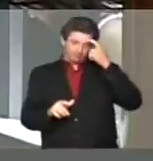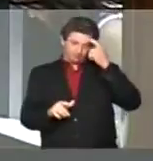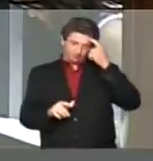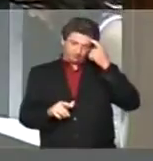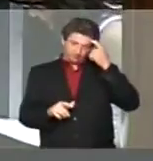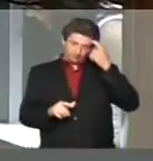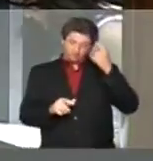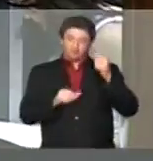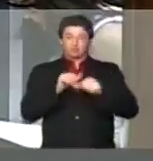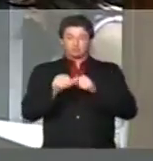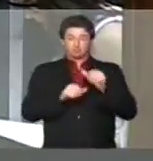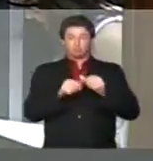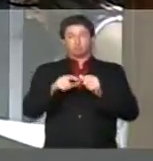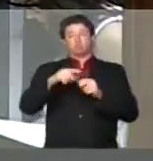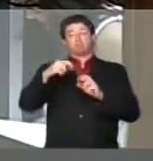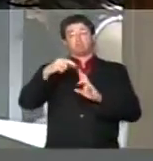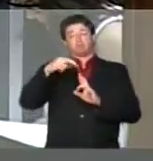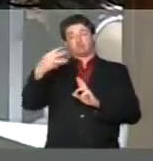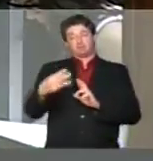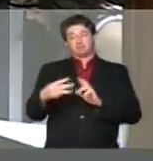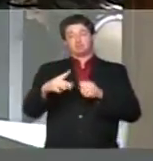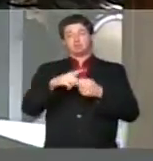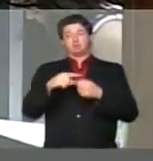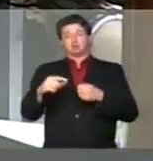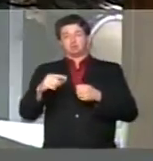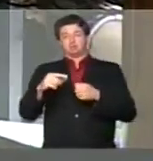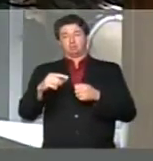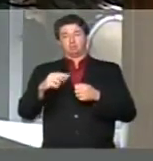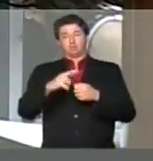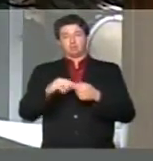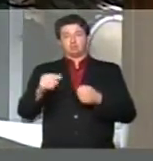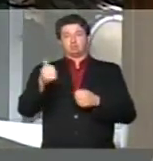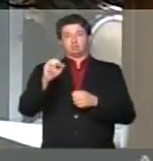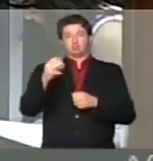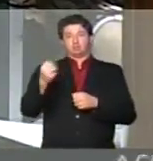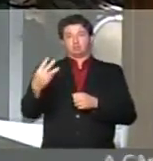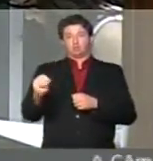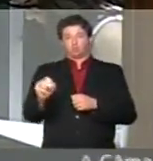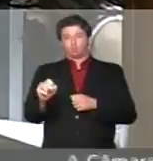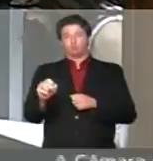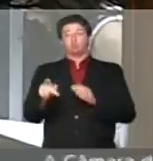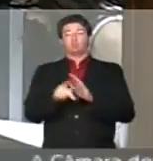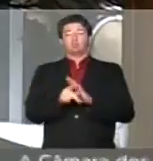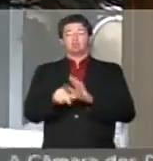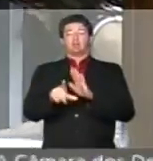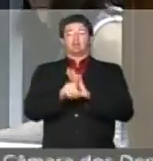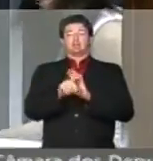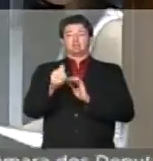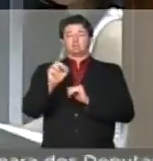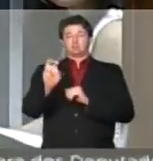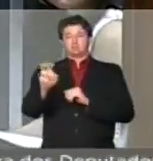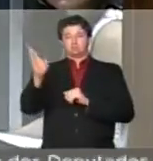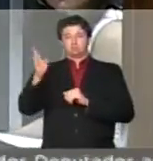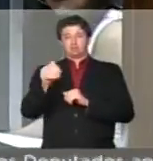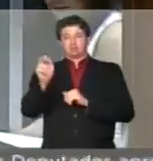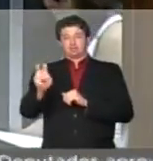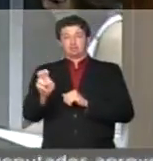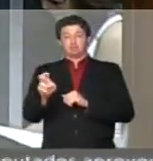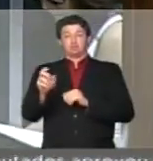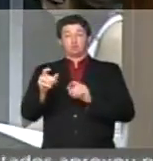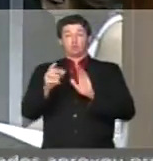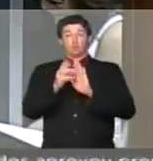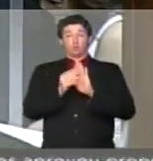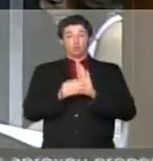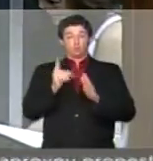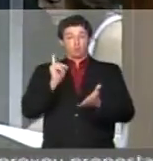redação do parágrafo 3º do artigo 1038 da Lei 13.105 de 2015, para dispor que o conteúdo